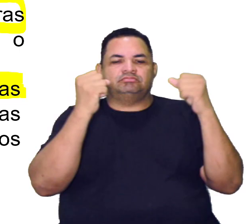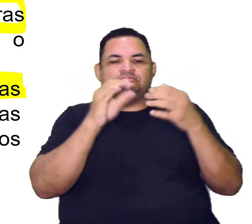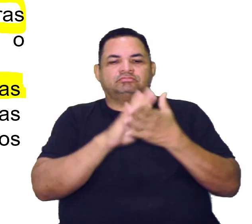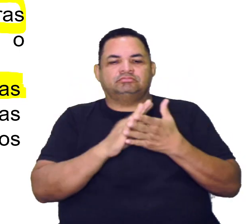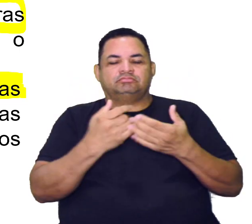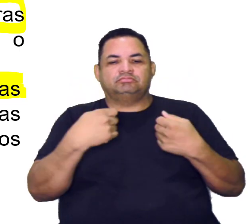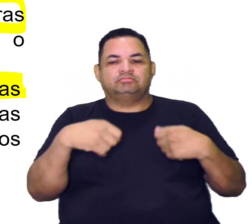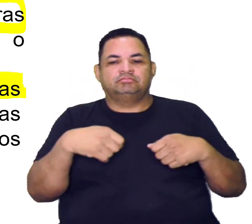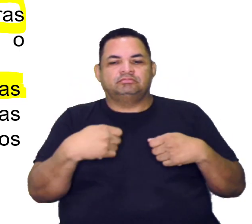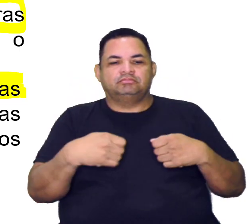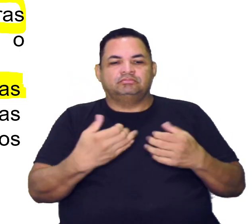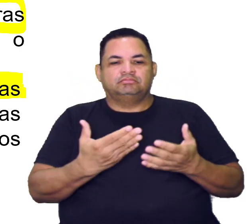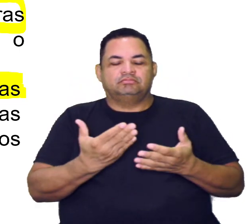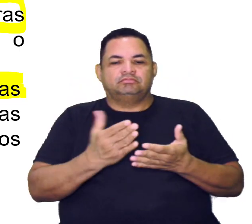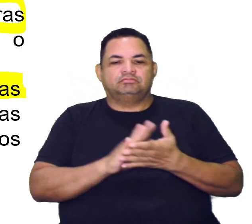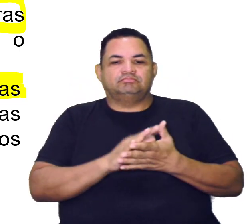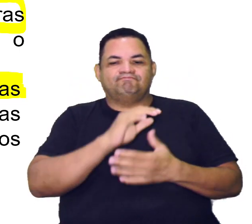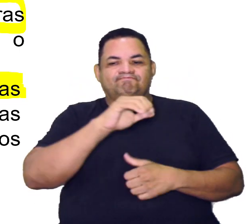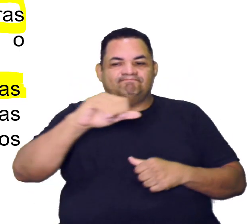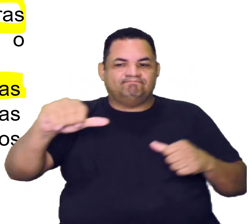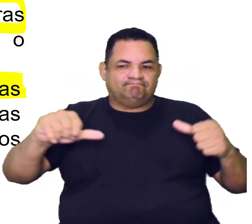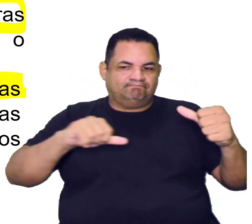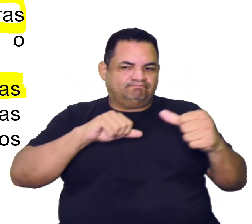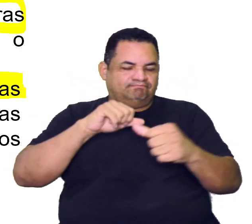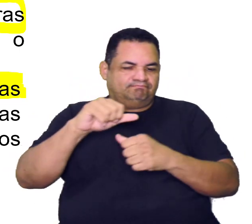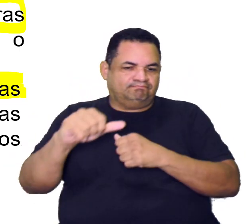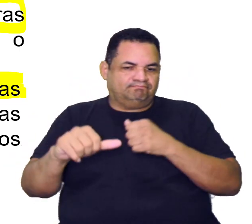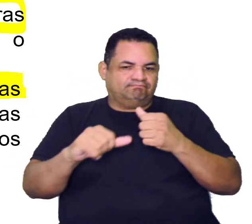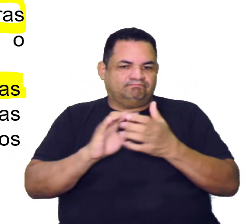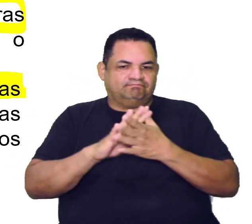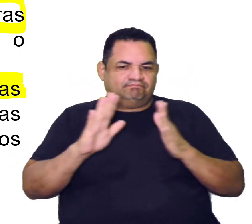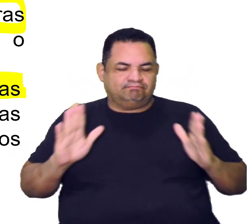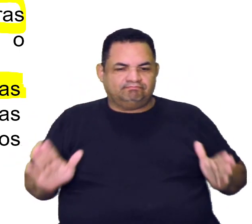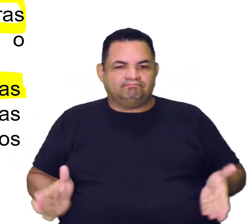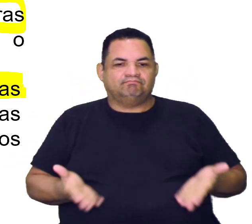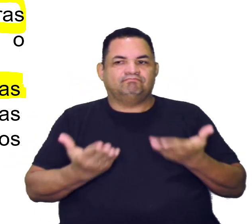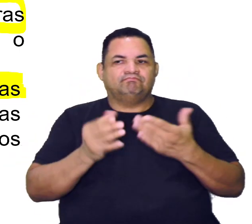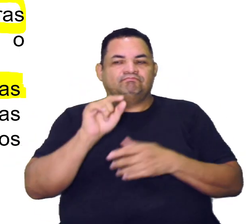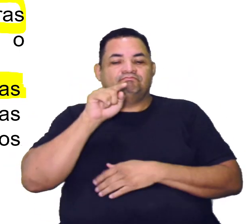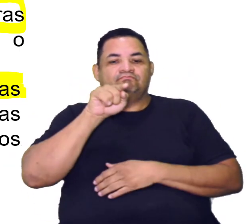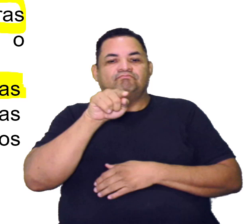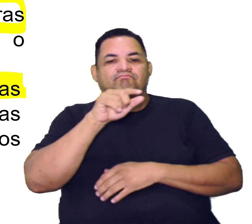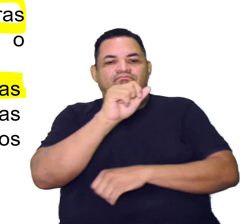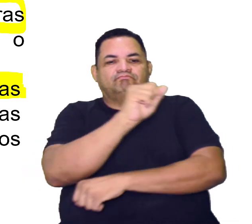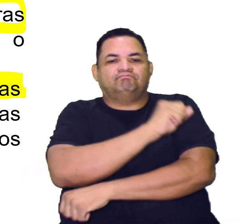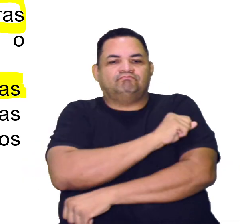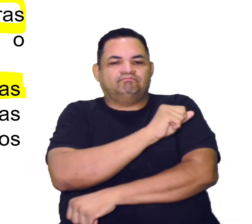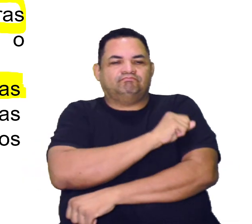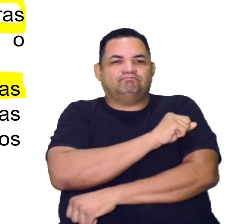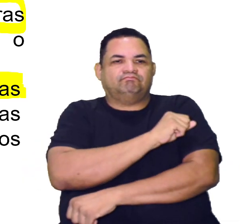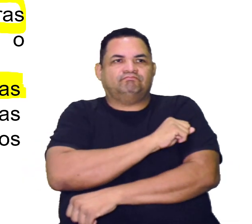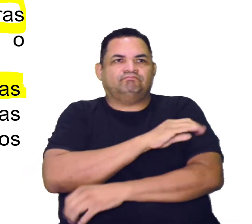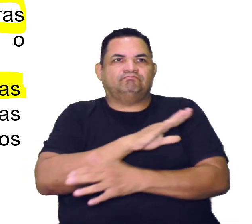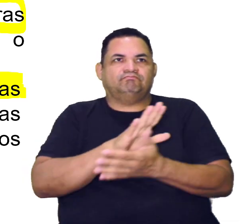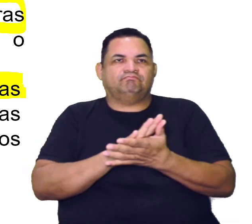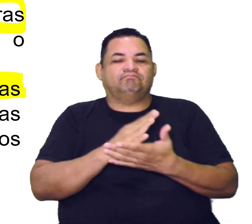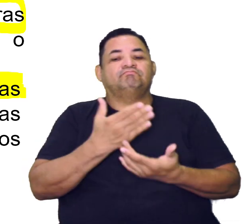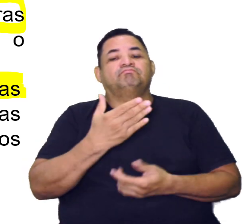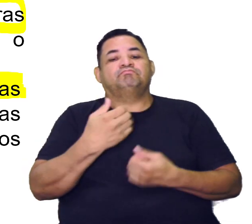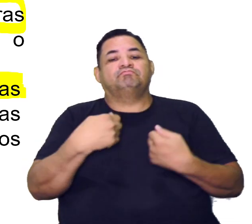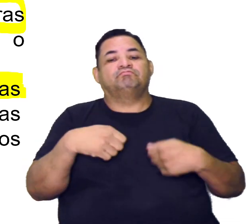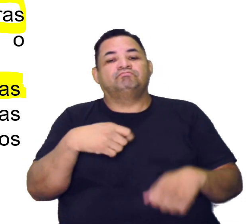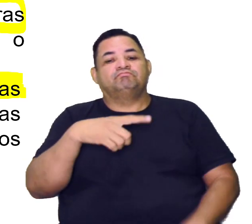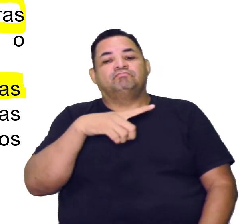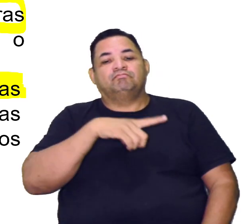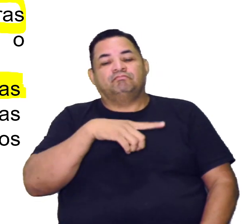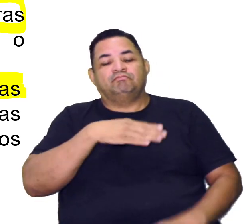A gente precisa transformar ou incentivar que vocês, caríssimos estudantes, tenham a prática do